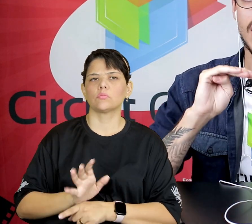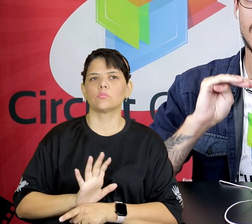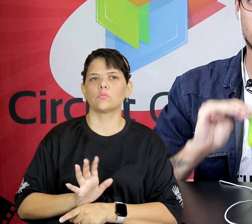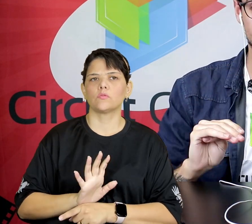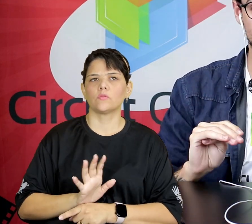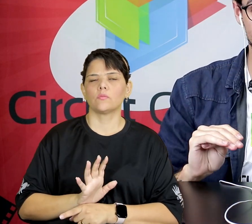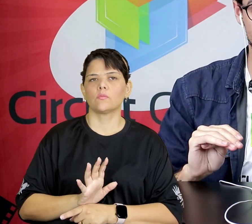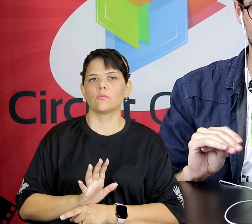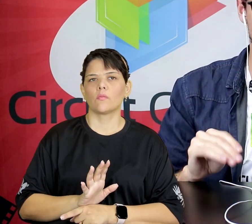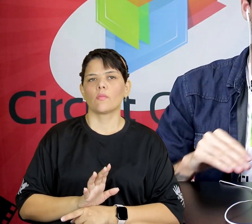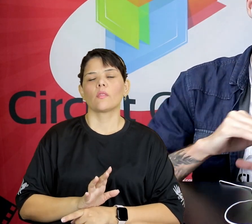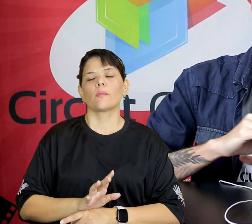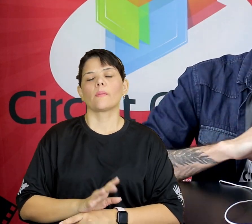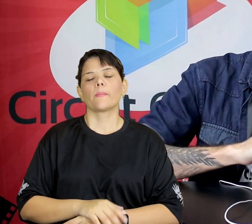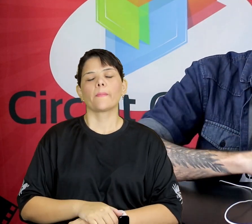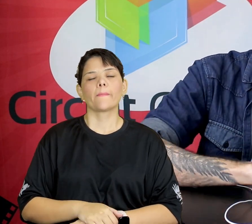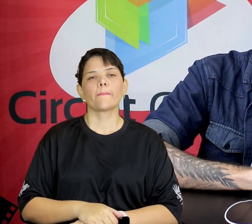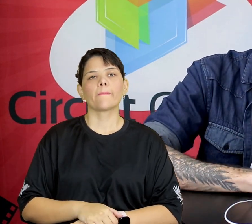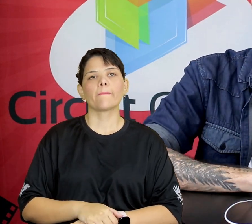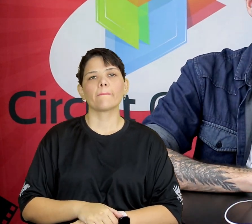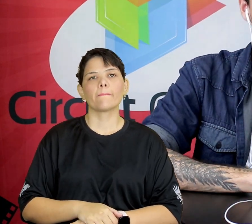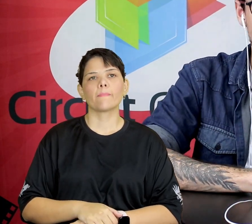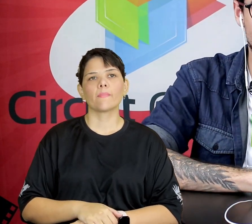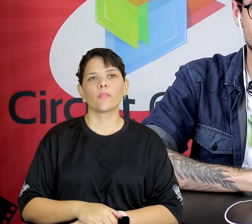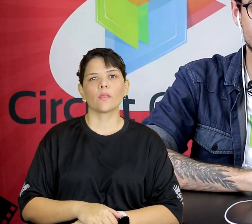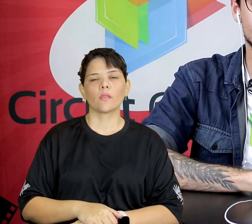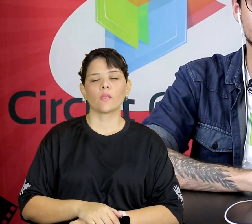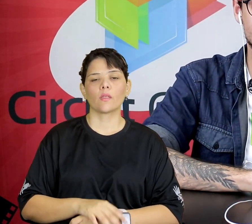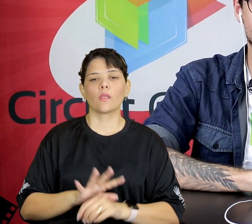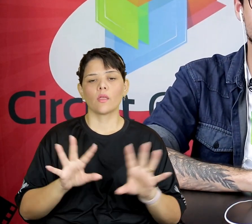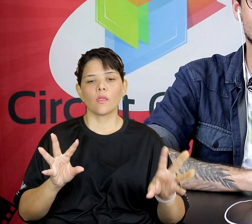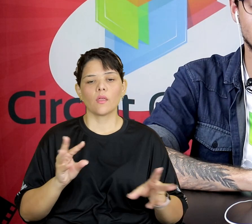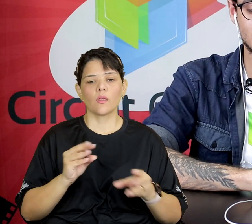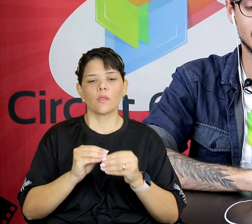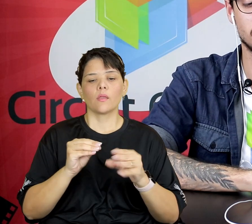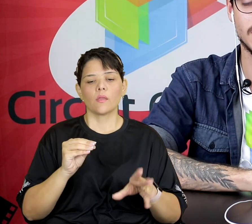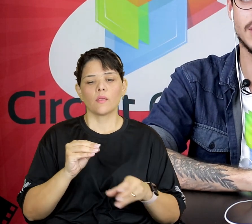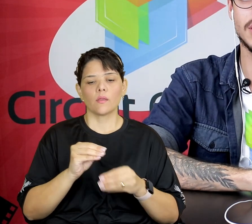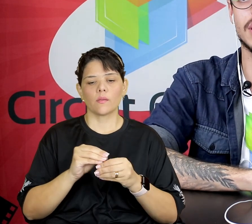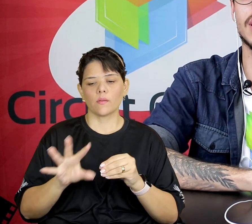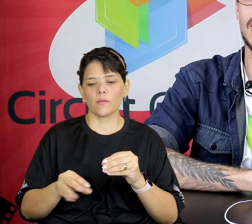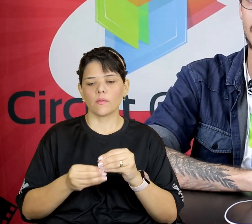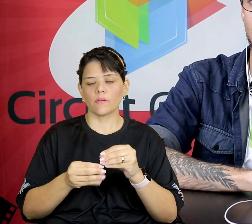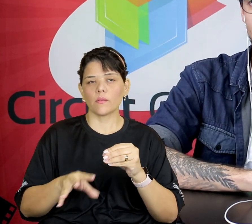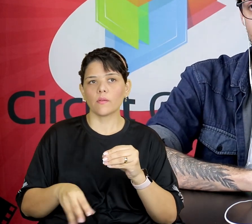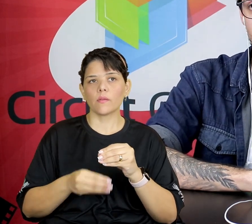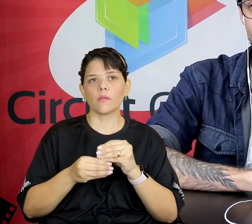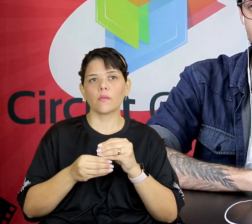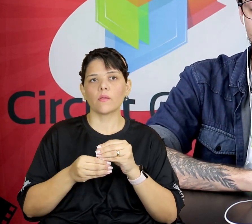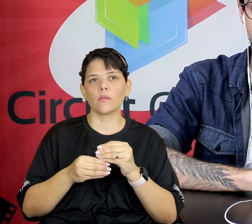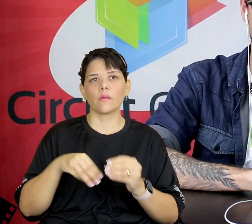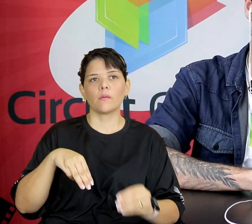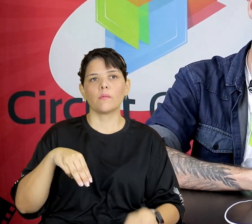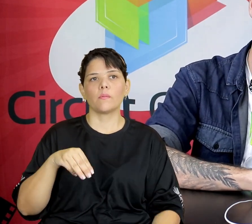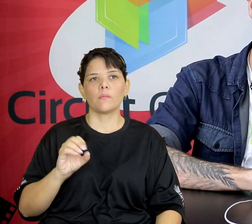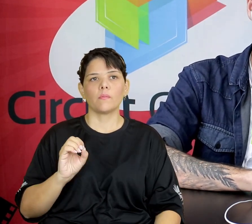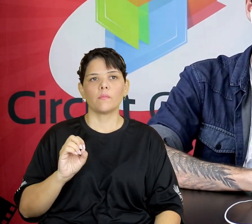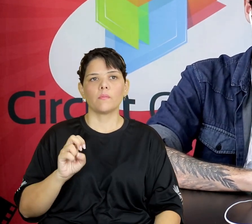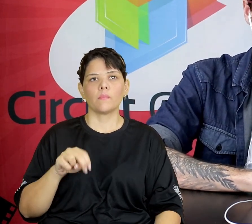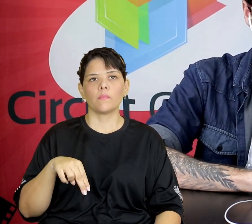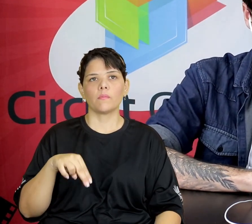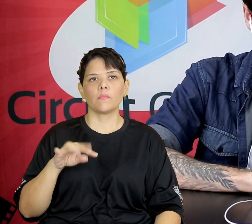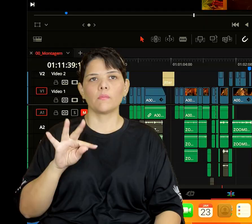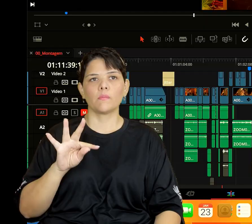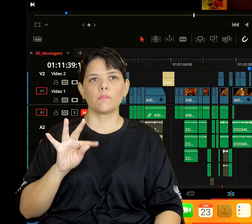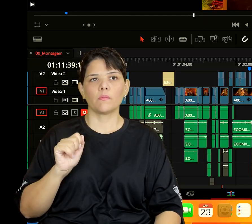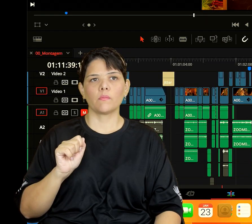a montagem. O que é a montagem? A montagem consiste em exatamente isso aqui que está na tela para vocês.